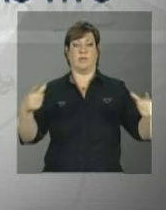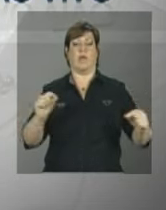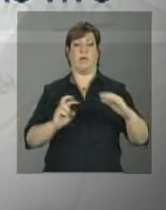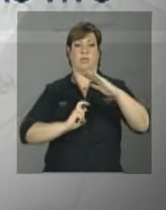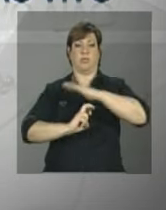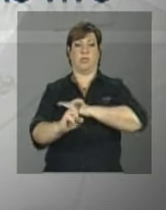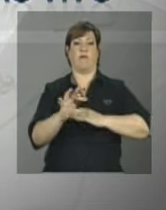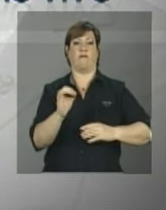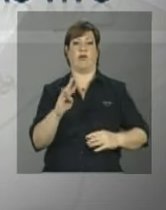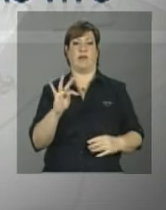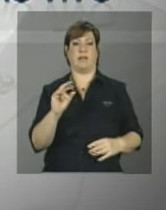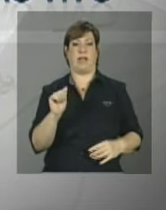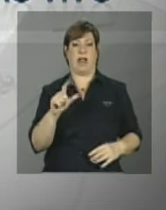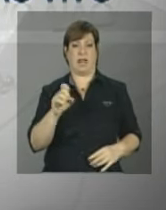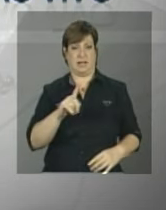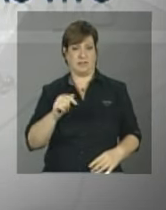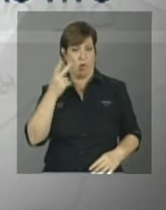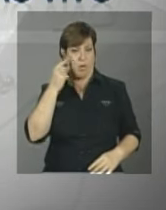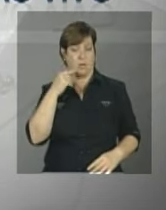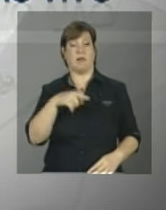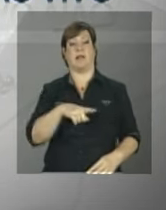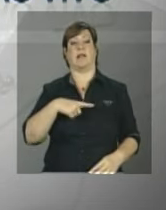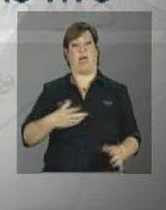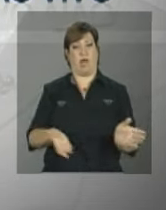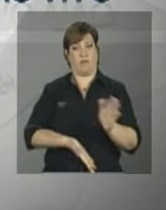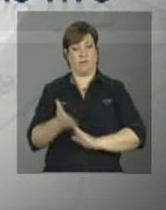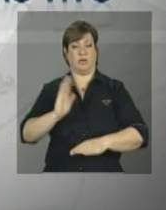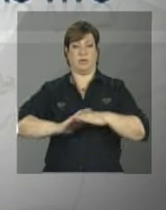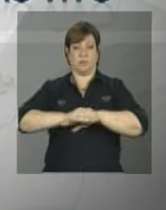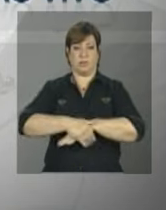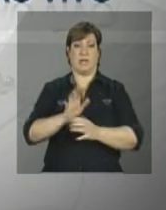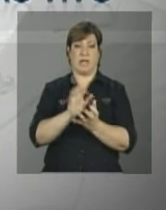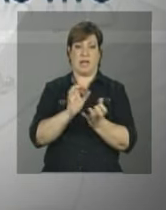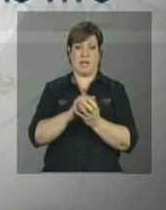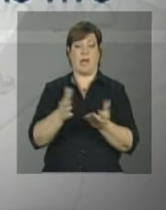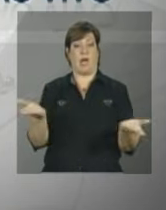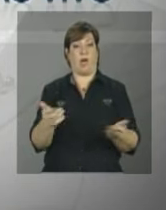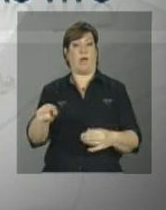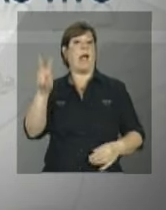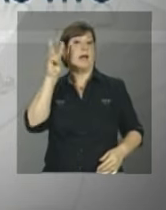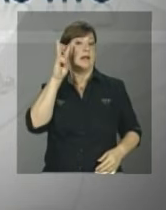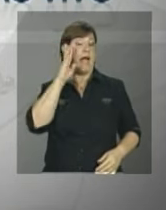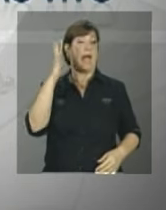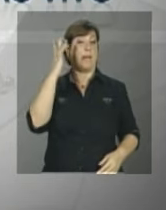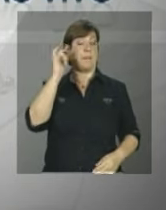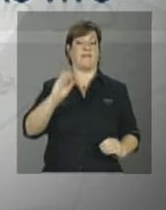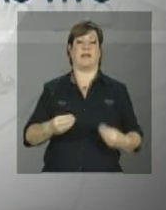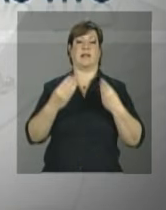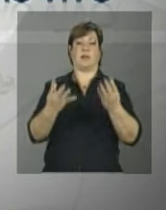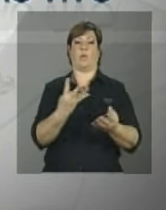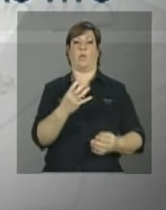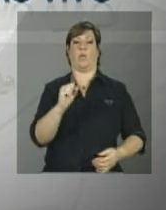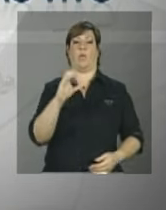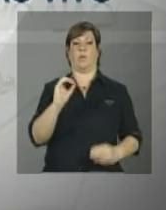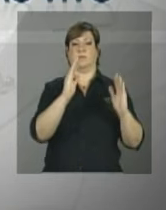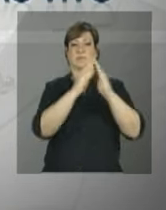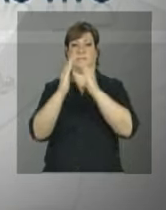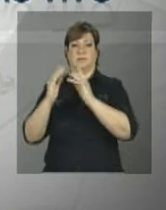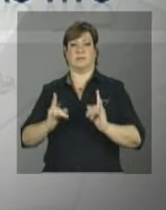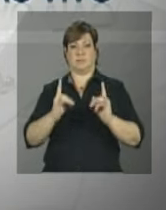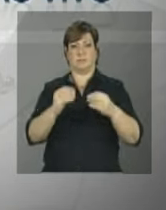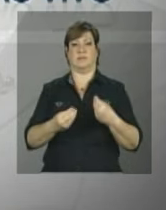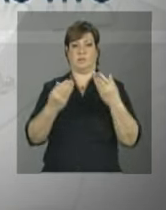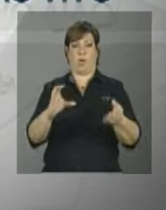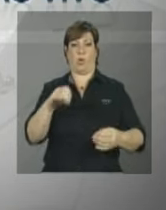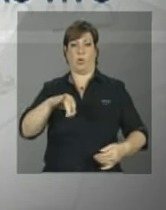de Fortaleza. A presidenta passa a noite em Recife, onde nesta terça-feira entrega 480 unidades habitacionais